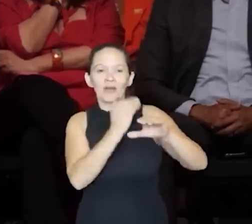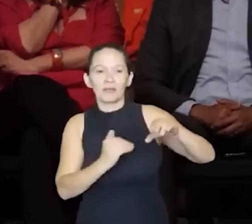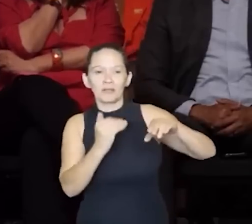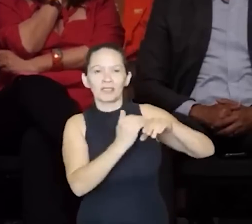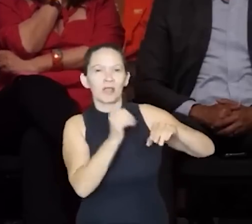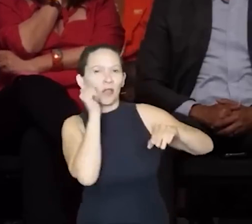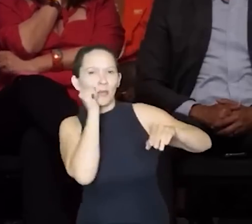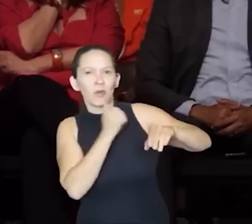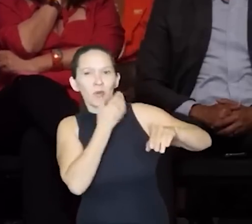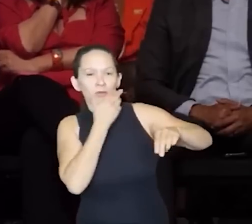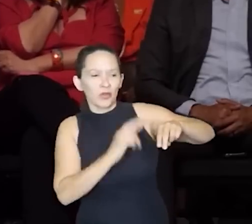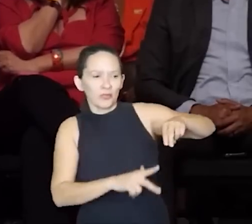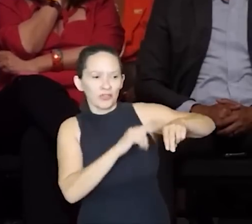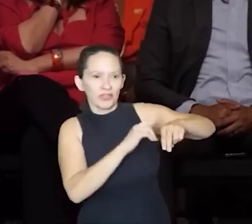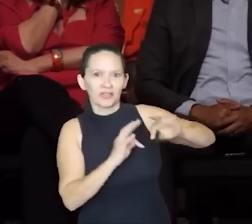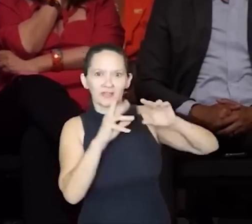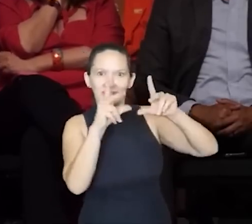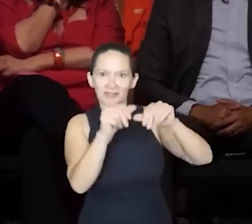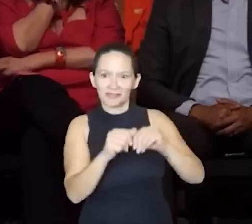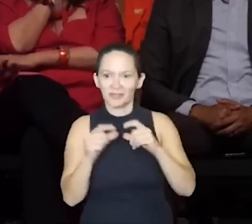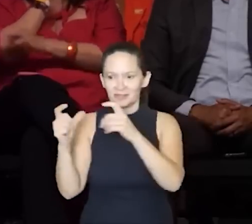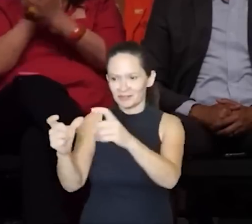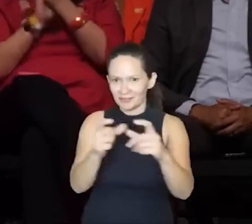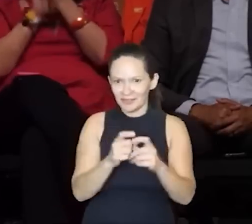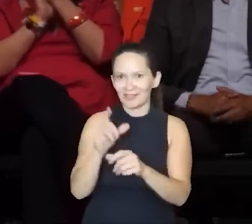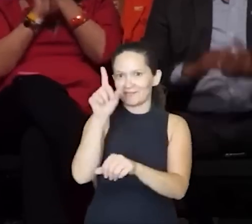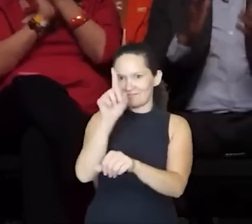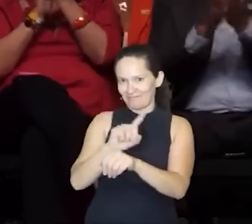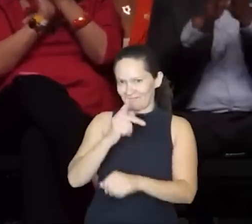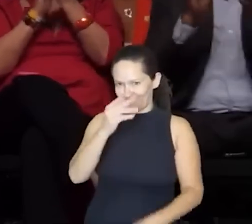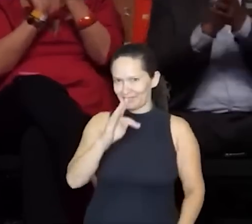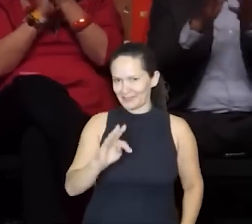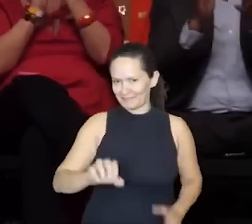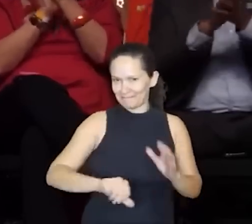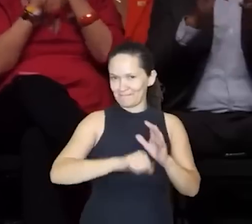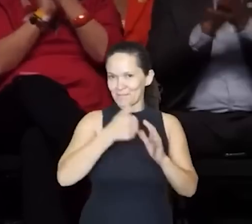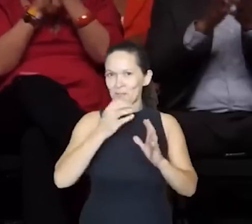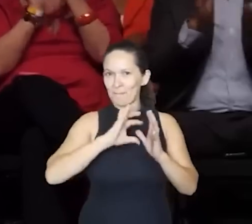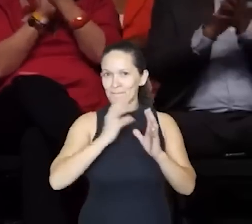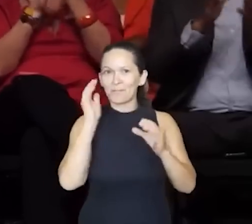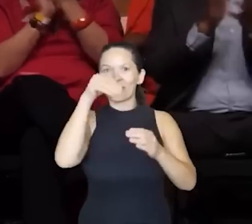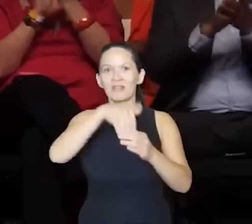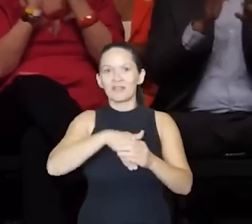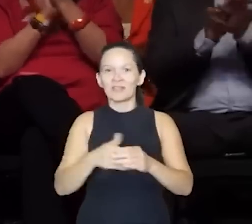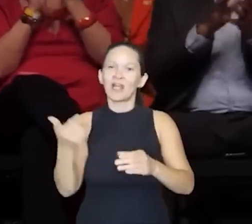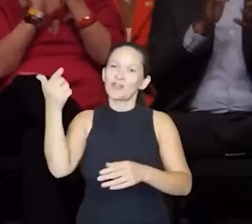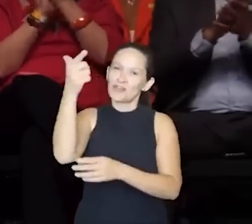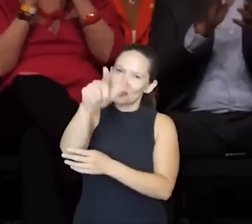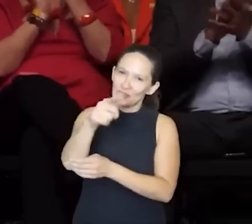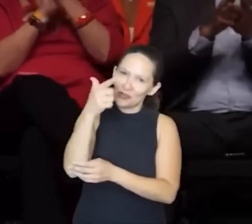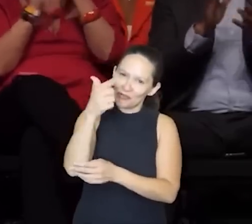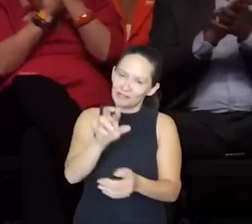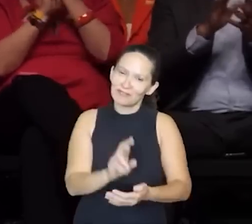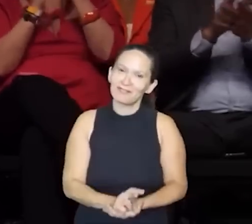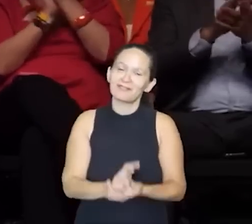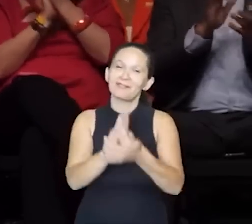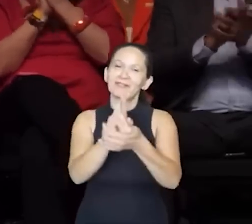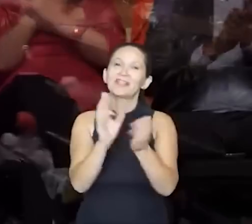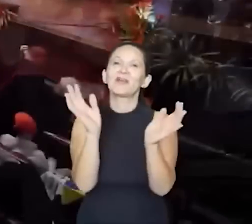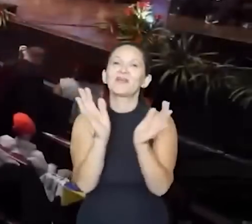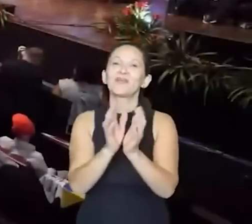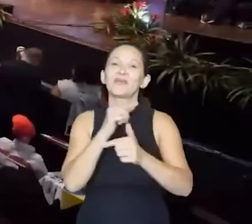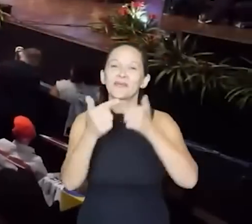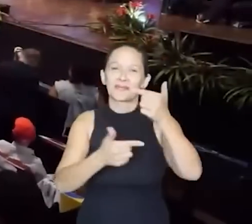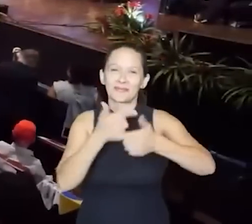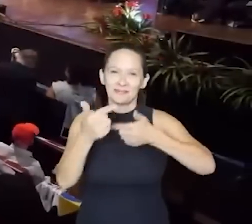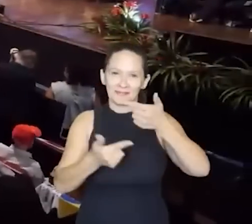e homens em todas as instâncias de direção. O primeiro a eleger e a reeleger um representante da classe trabalhadora